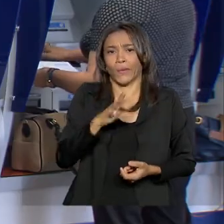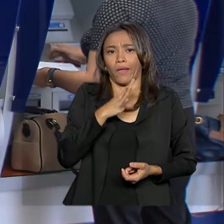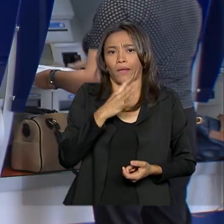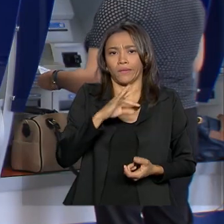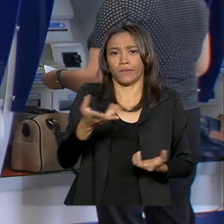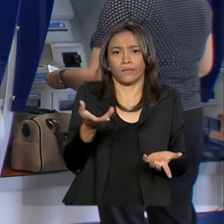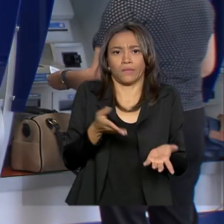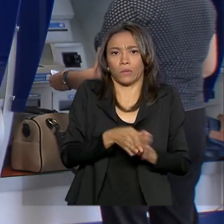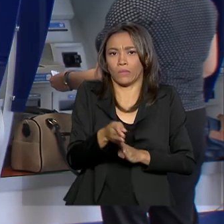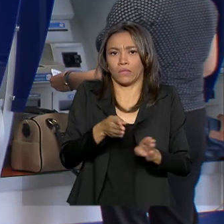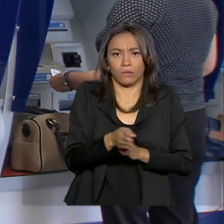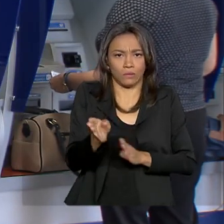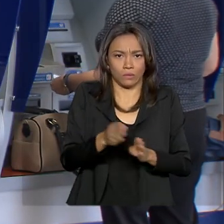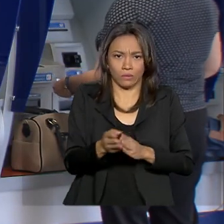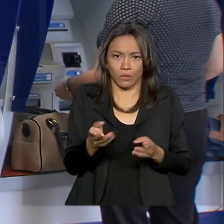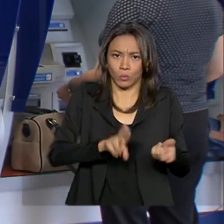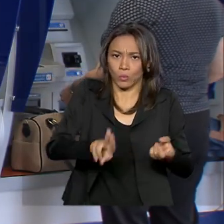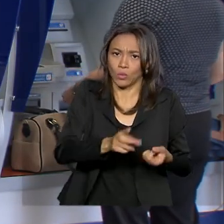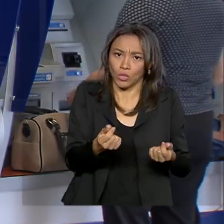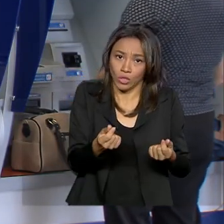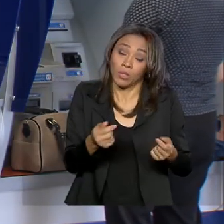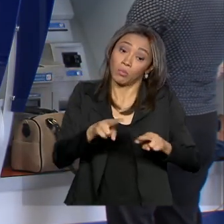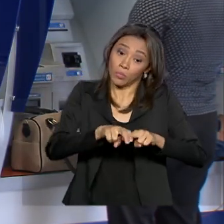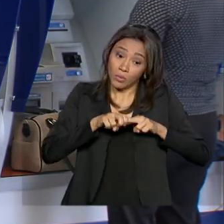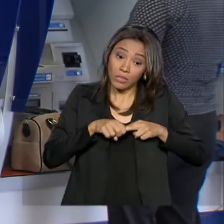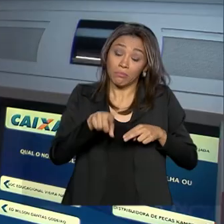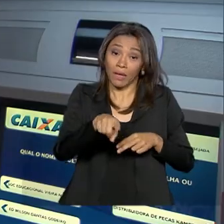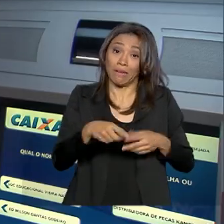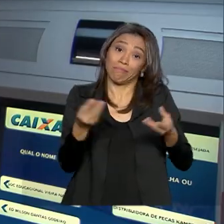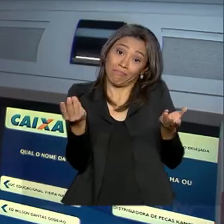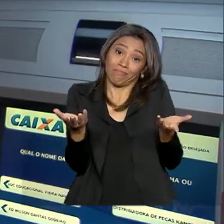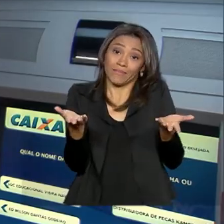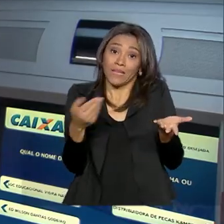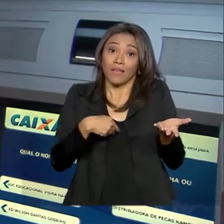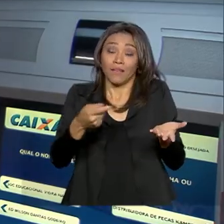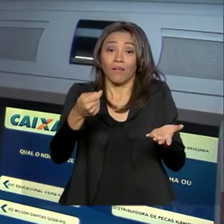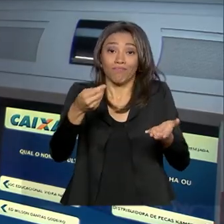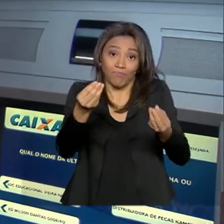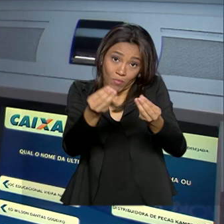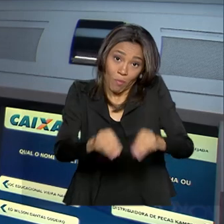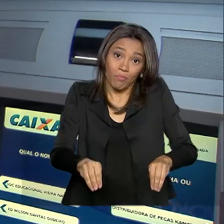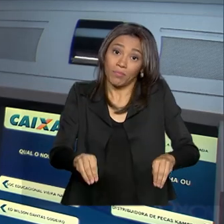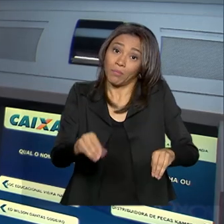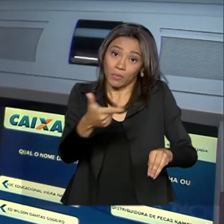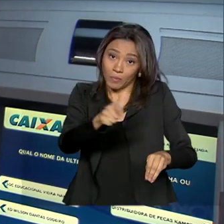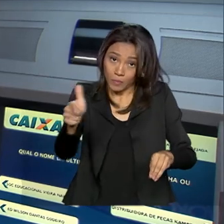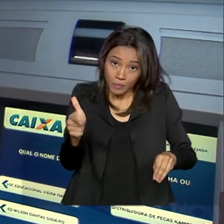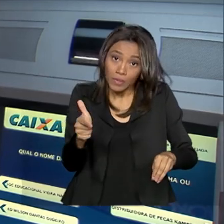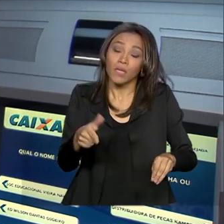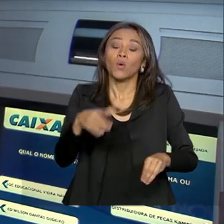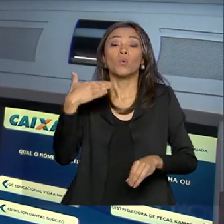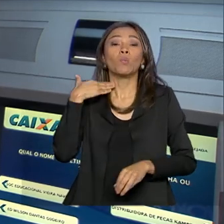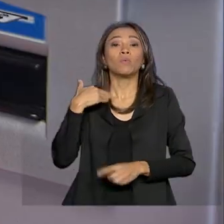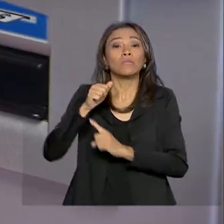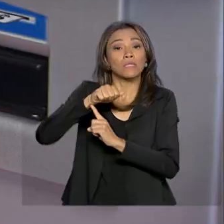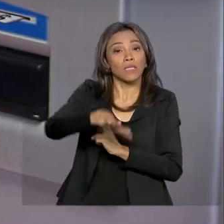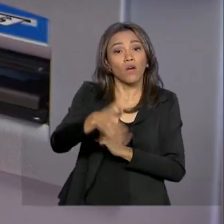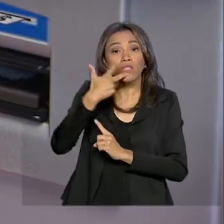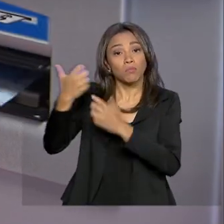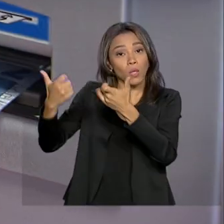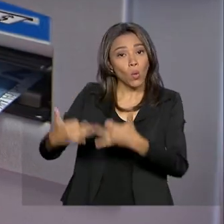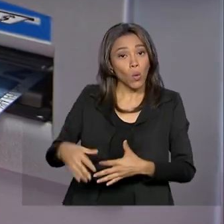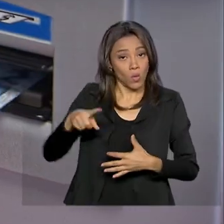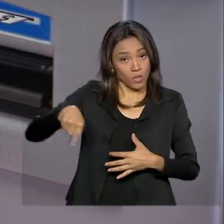Por isso, para evitar penalizar os mais pobres, o Conselho Monetário Nacional decidiu que os bancos não